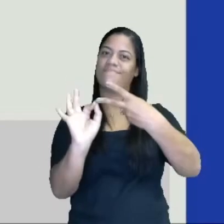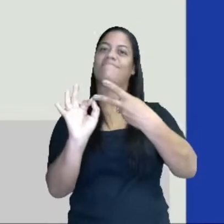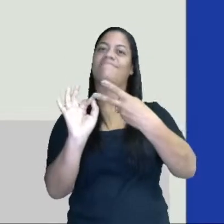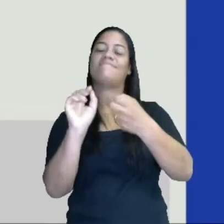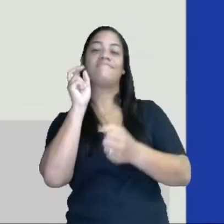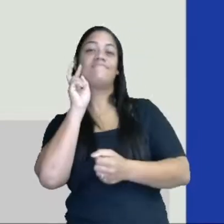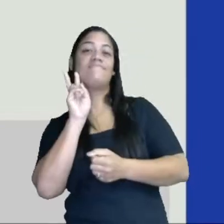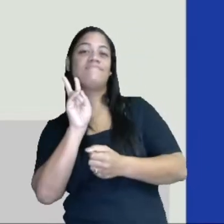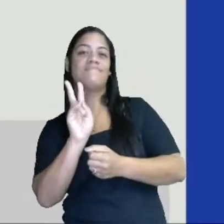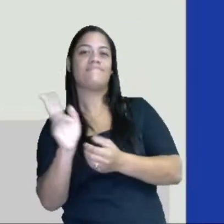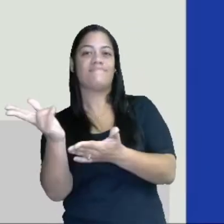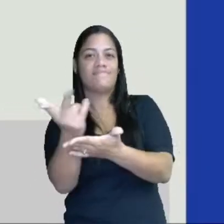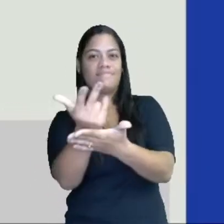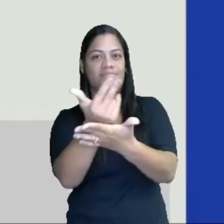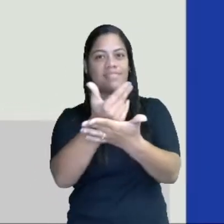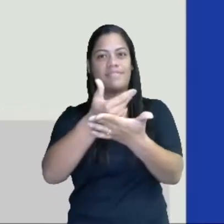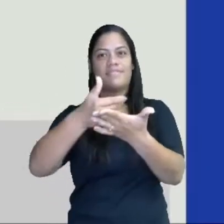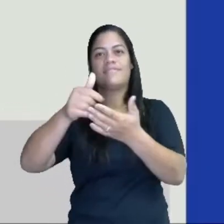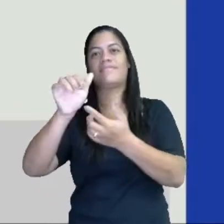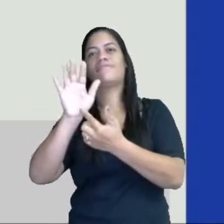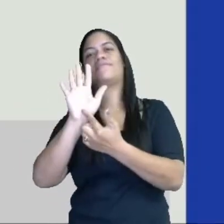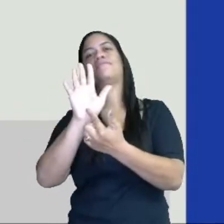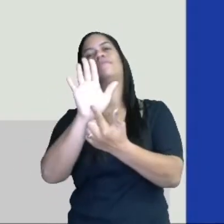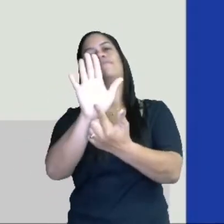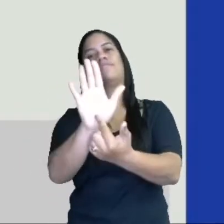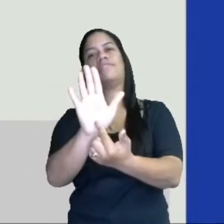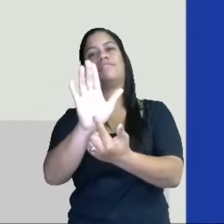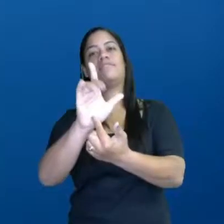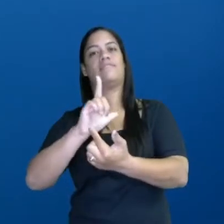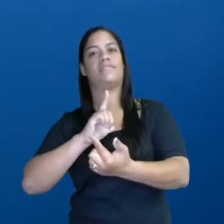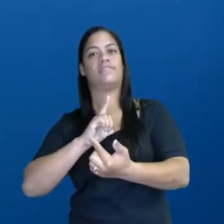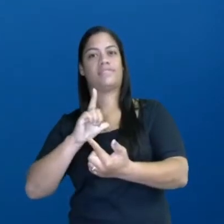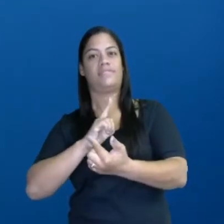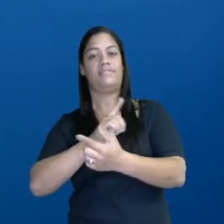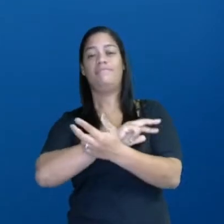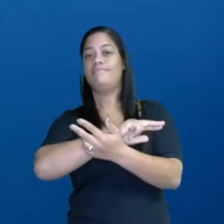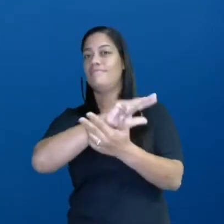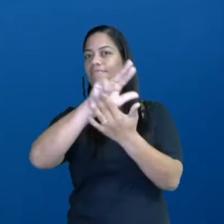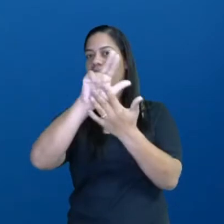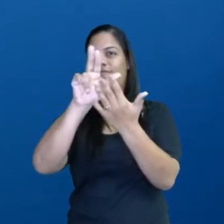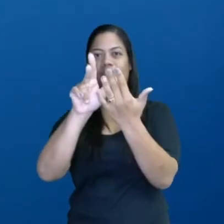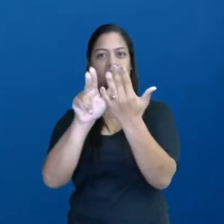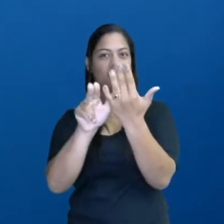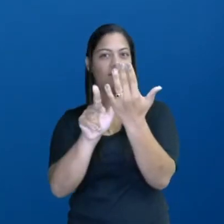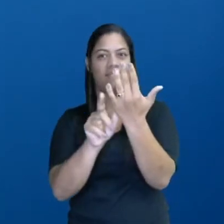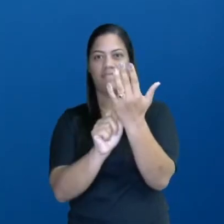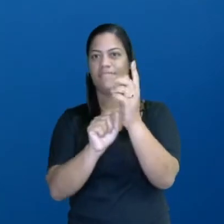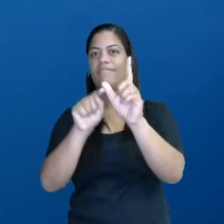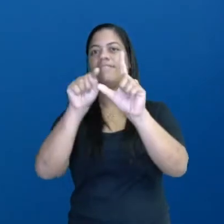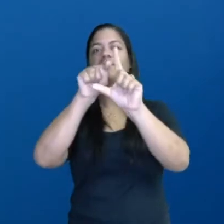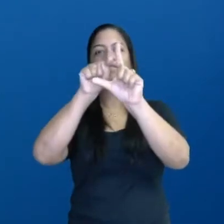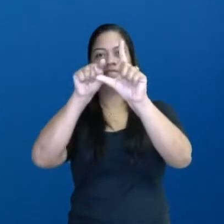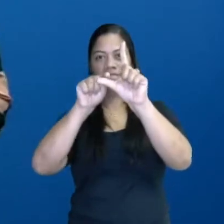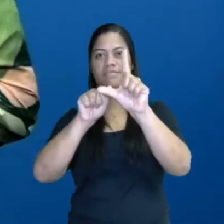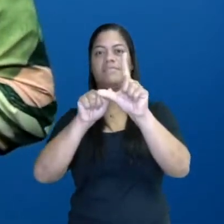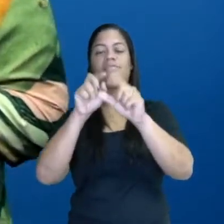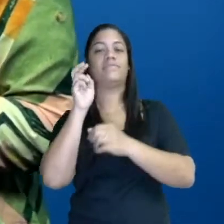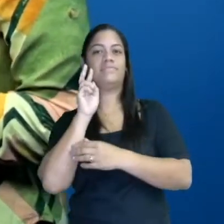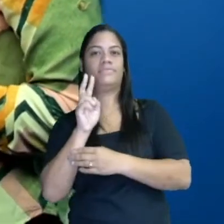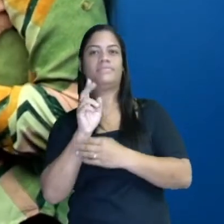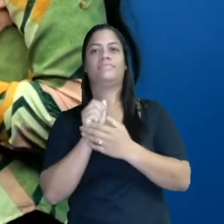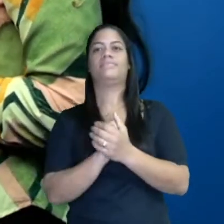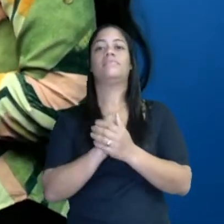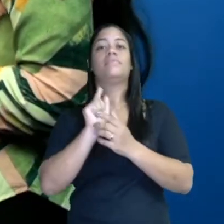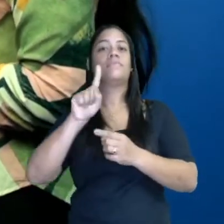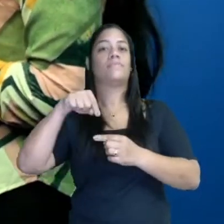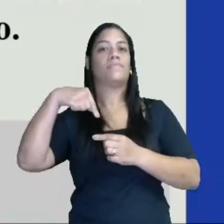pouquinho, com as figuras que eu for mostrar para vocês, ela vai ter vários ângulos, tá bem? Então vamos lá, a